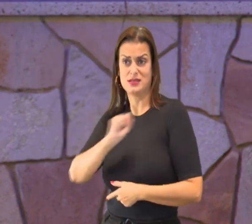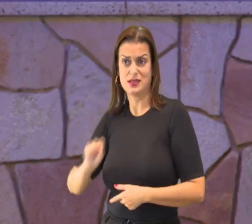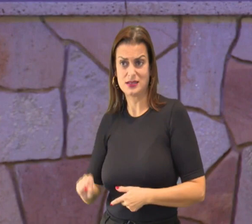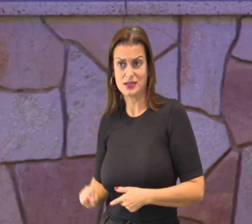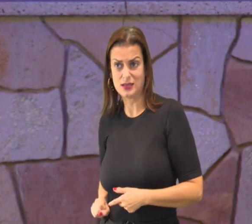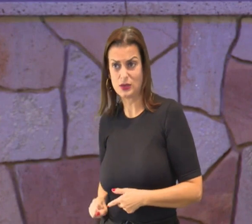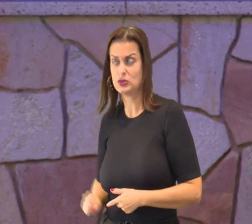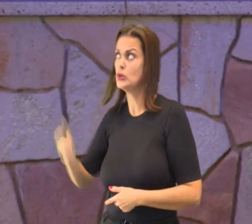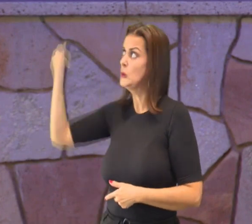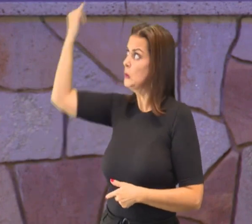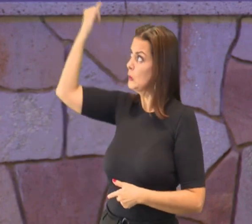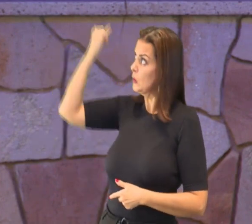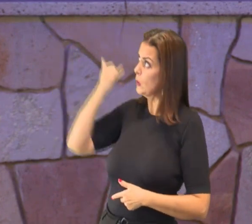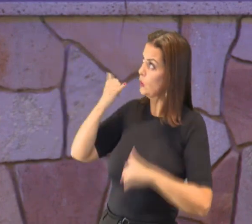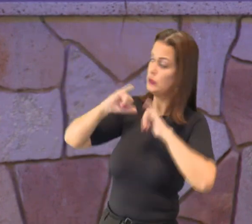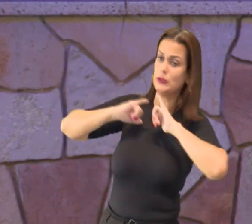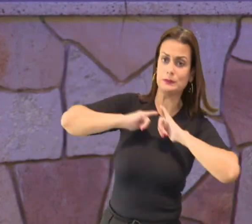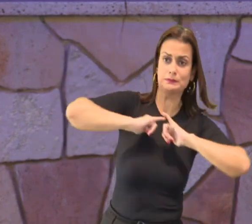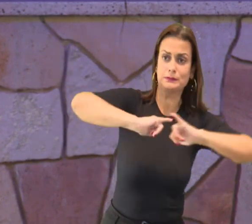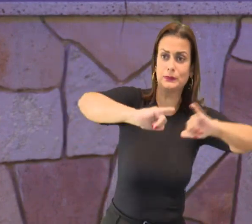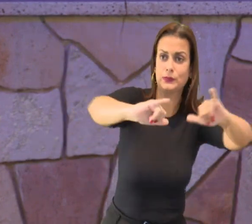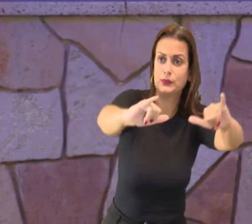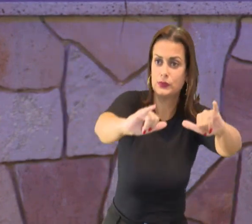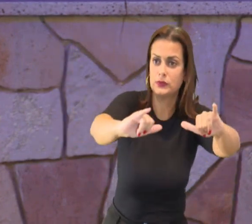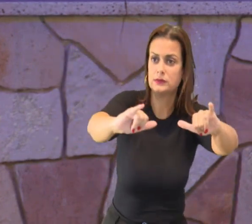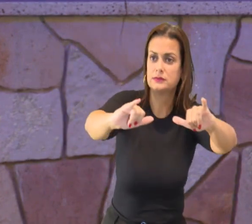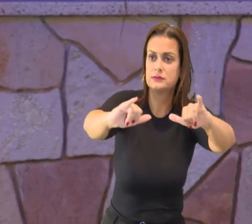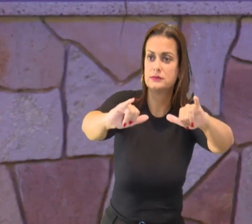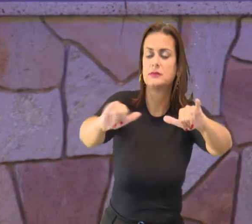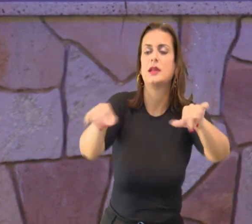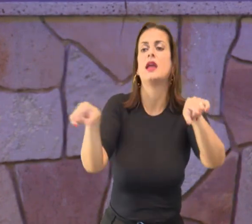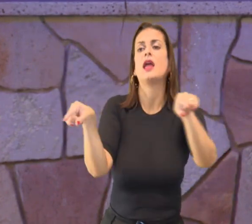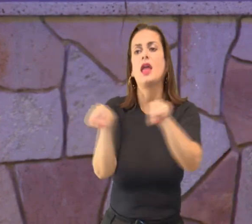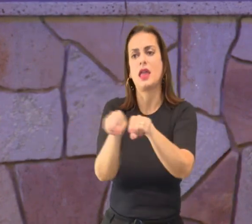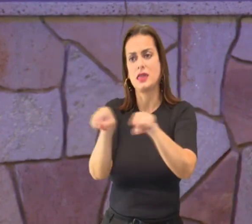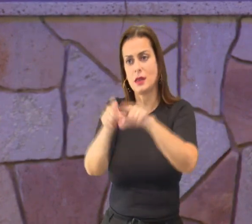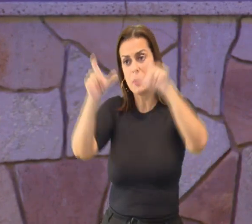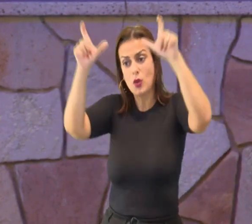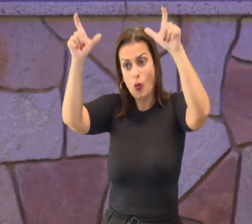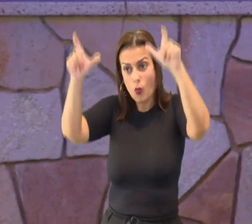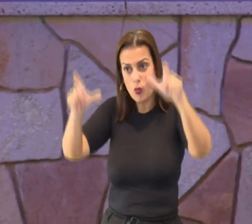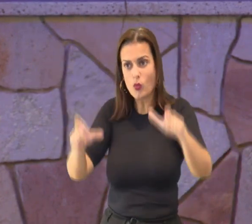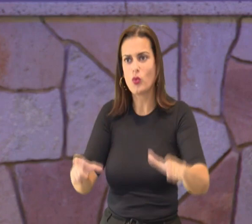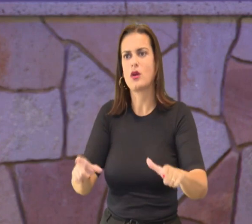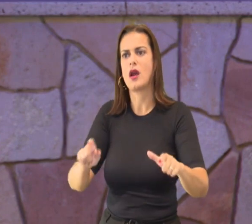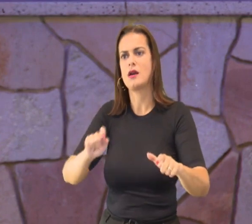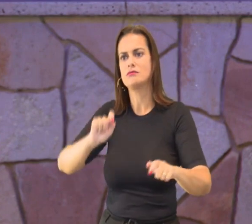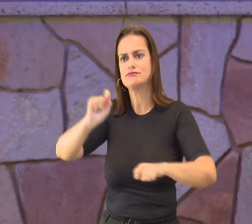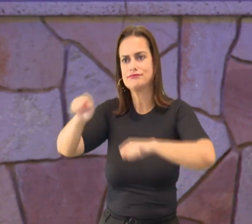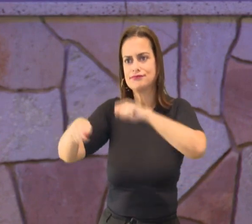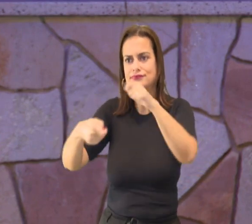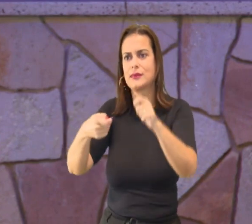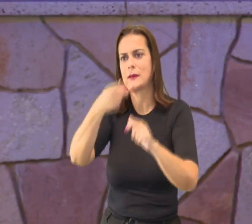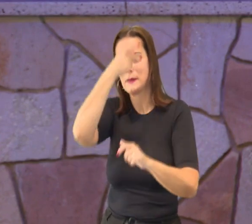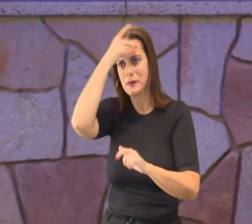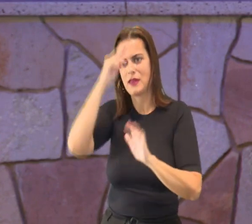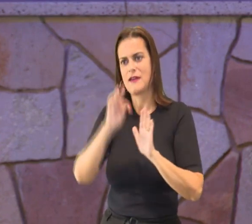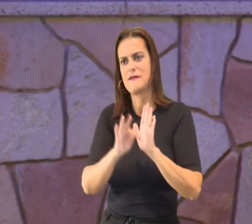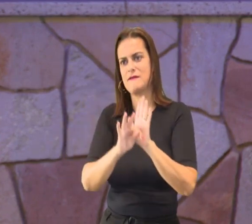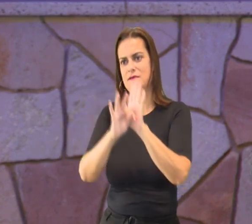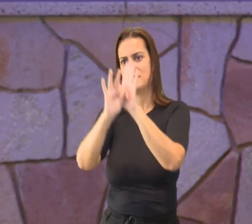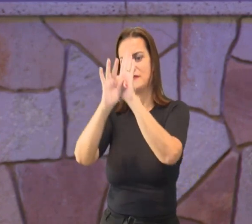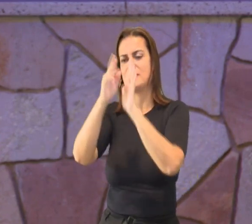e o que transmite a palavra do Senhor e os seus oráculos para o fiel.